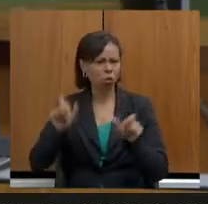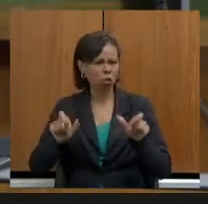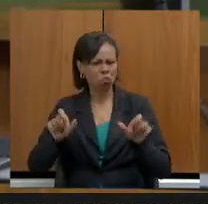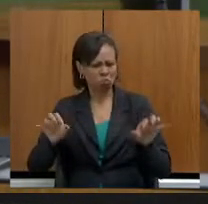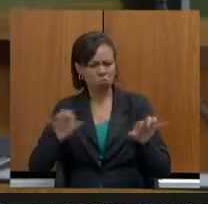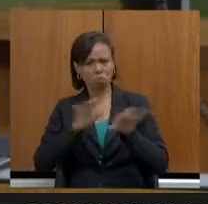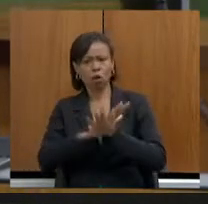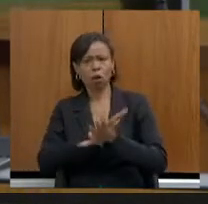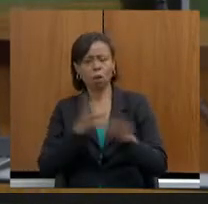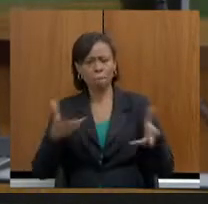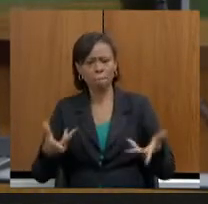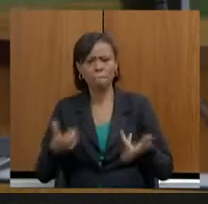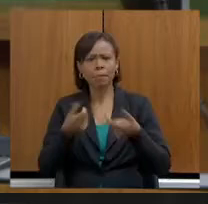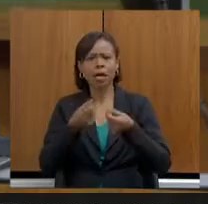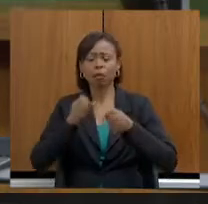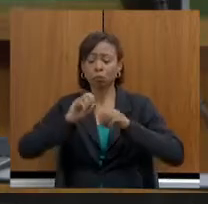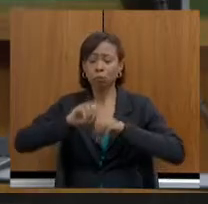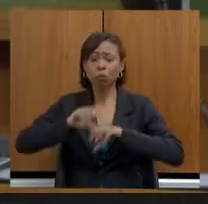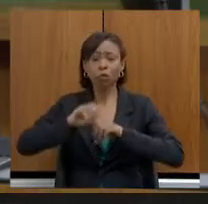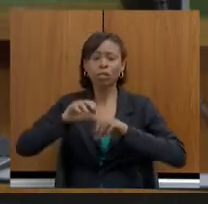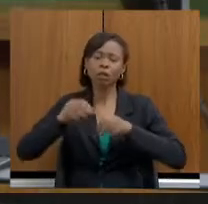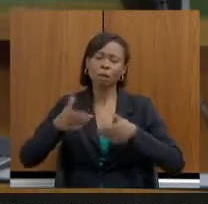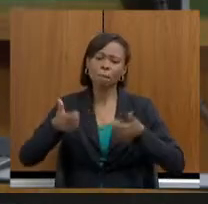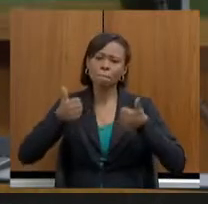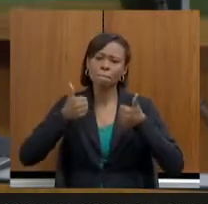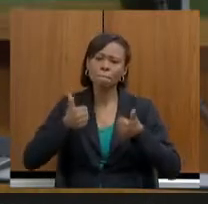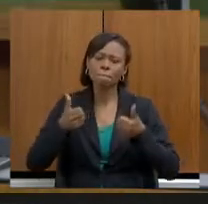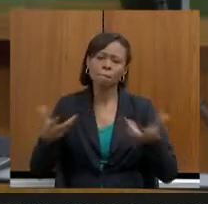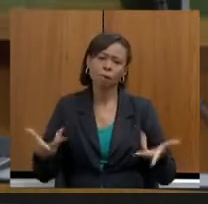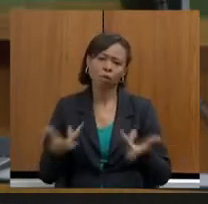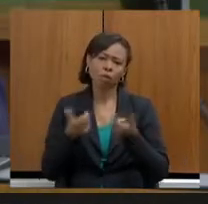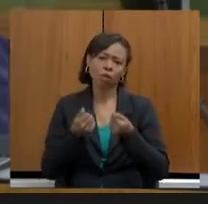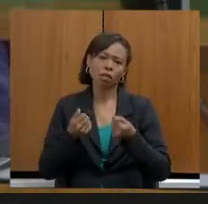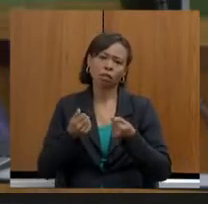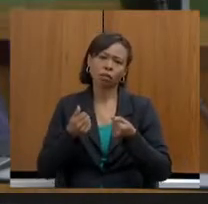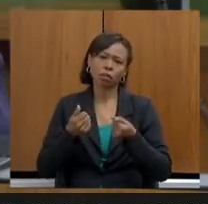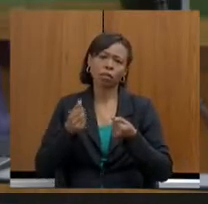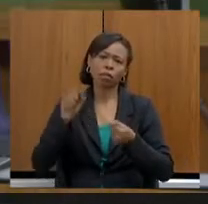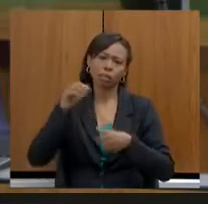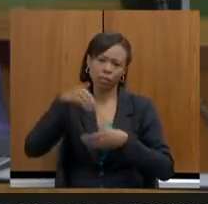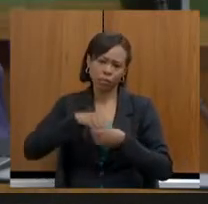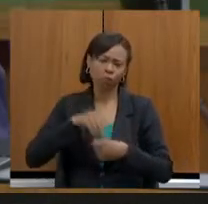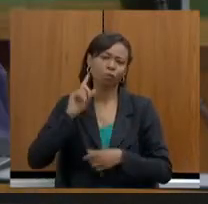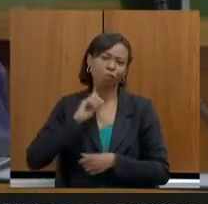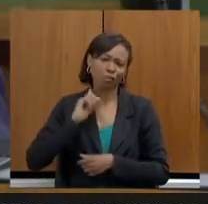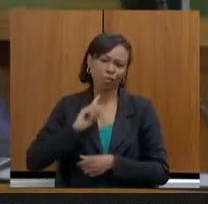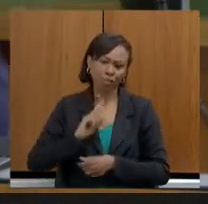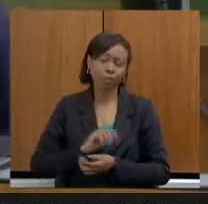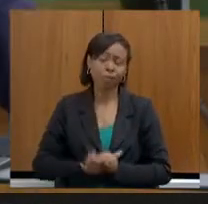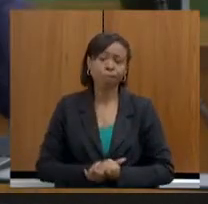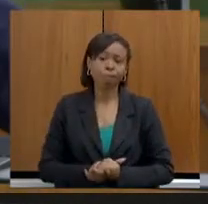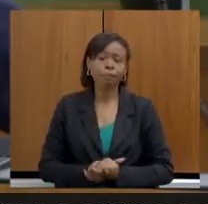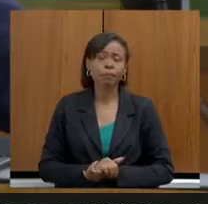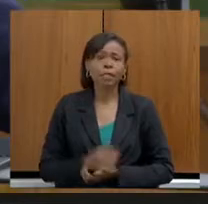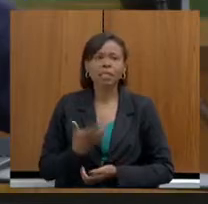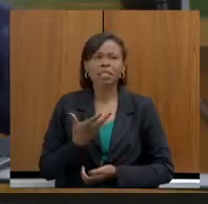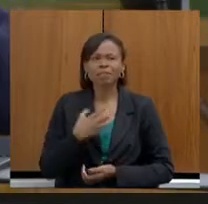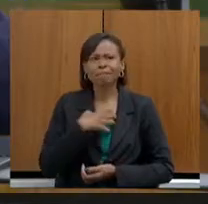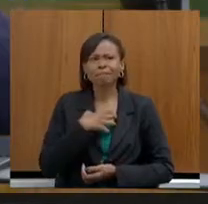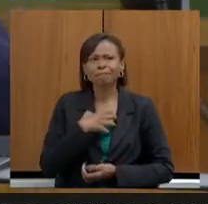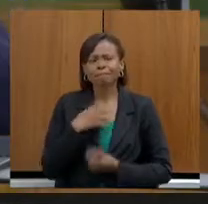Preparadas né para fazer uma educação de qualidade por todos os cantos de Minas Gerais secretário me preocupa